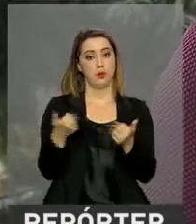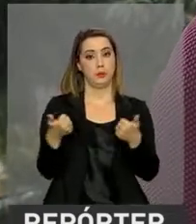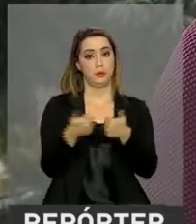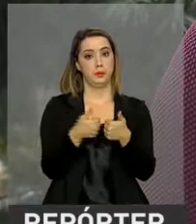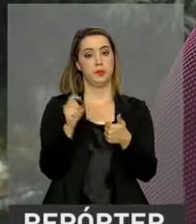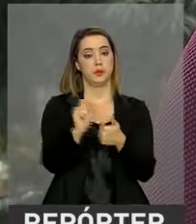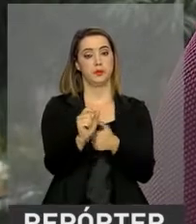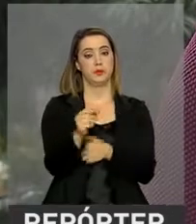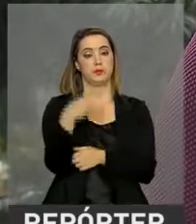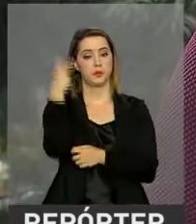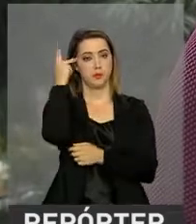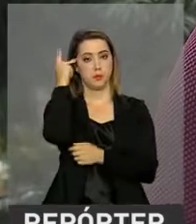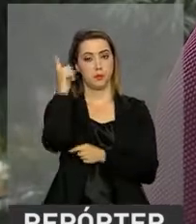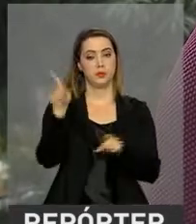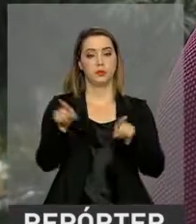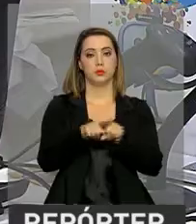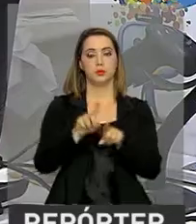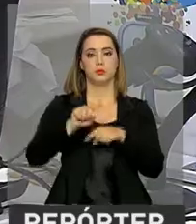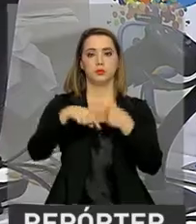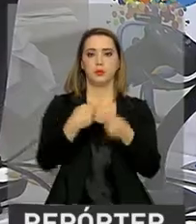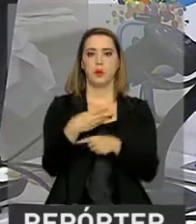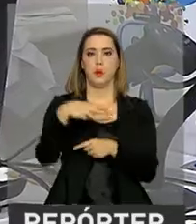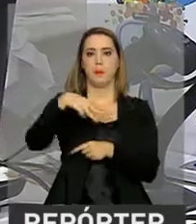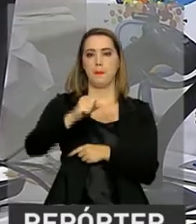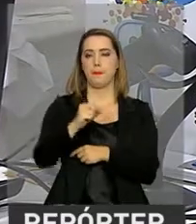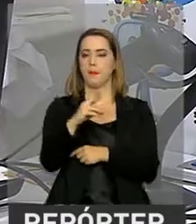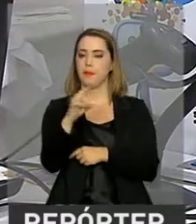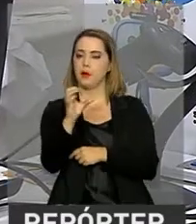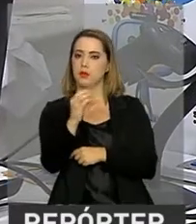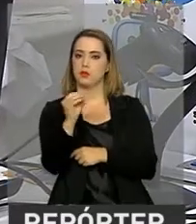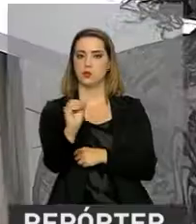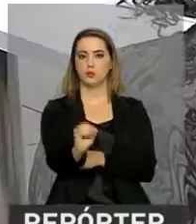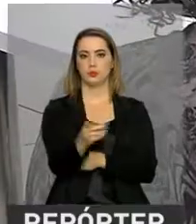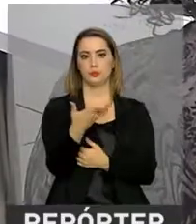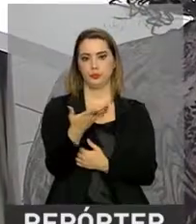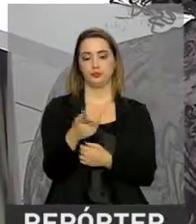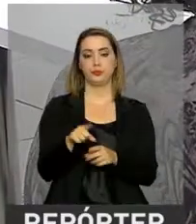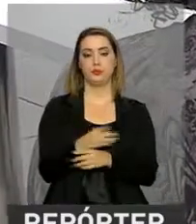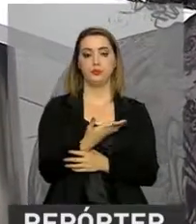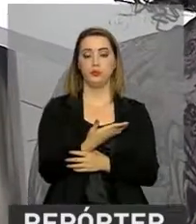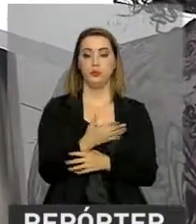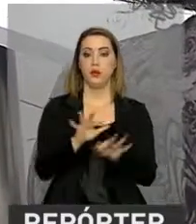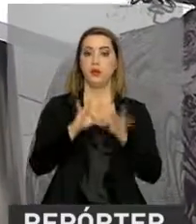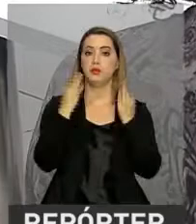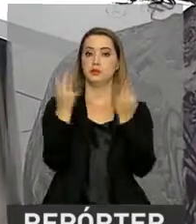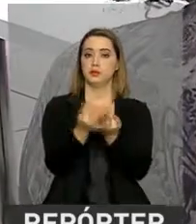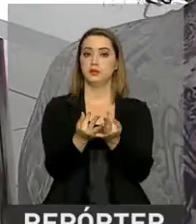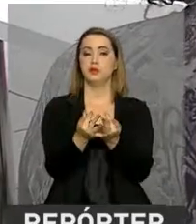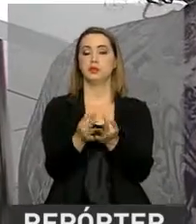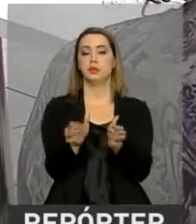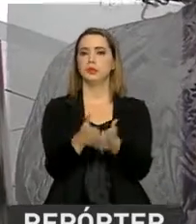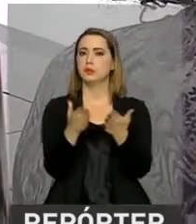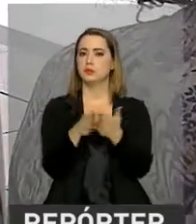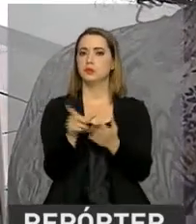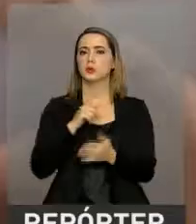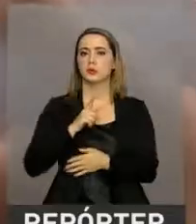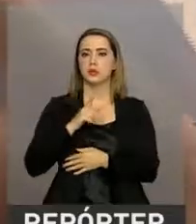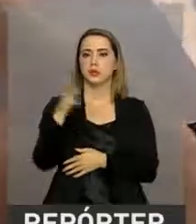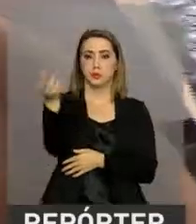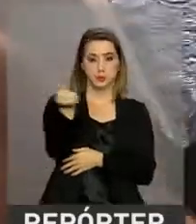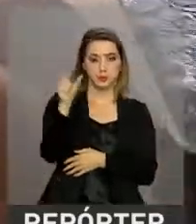paulo no final de março do ano que vem famílias de baixa renda cadastradas em programas sociais do governo federal como o bolsa família